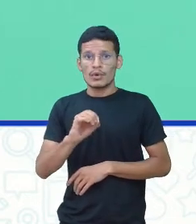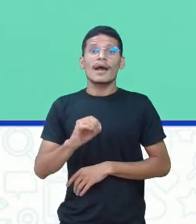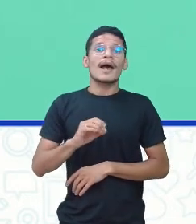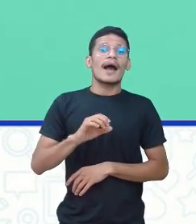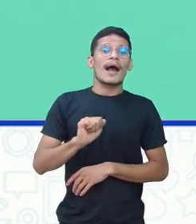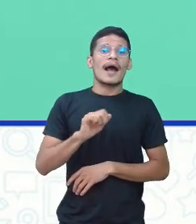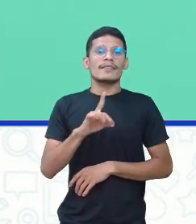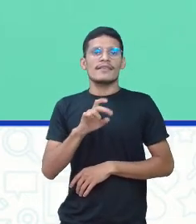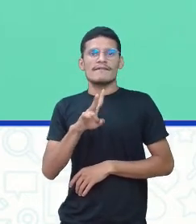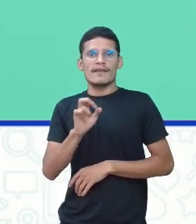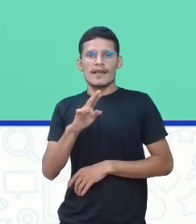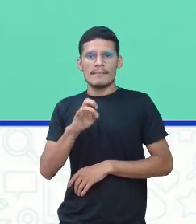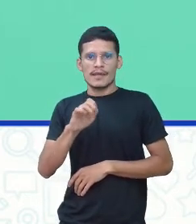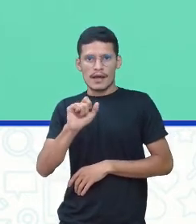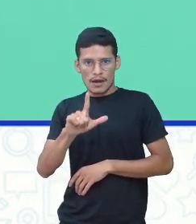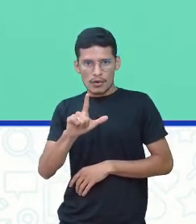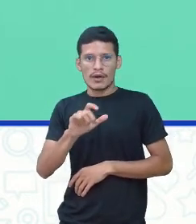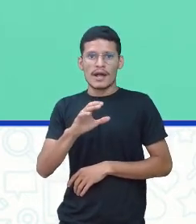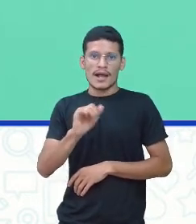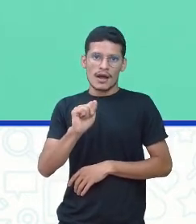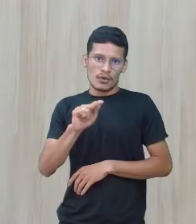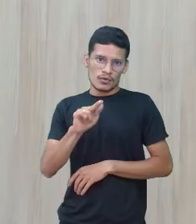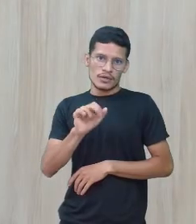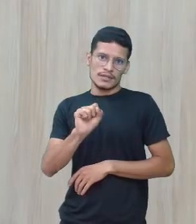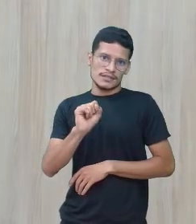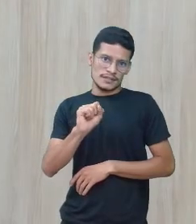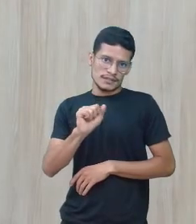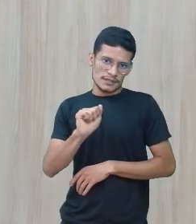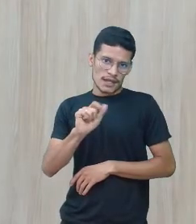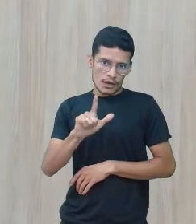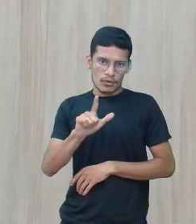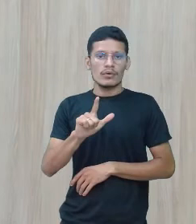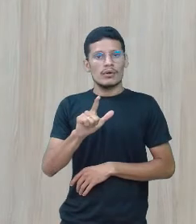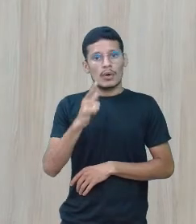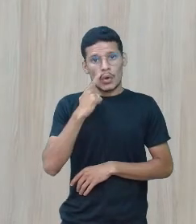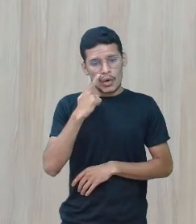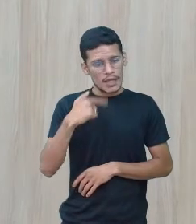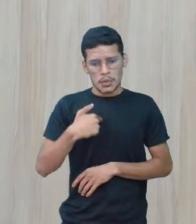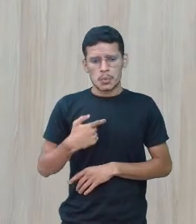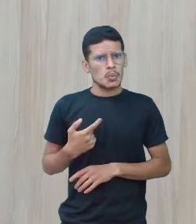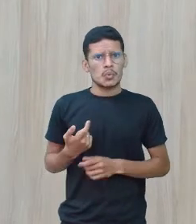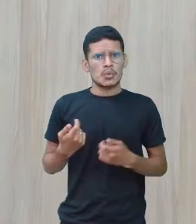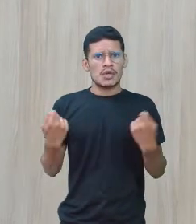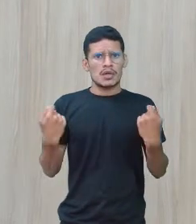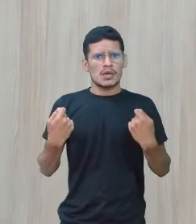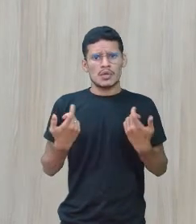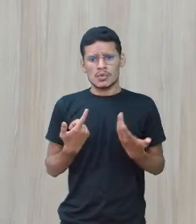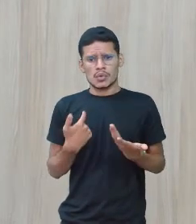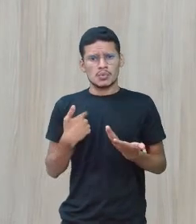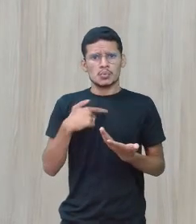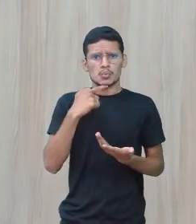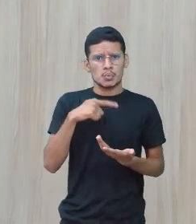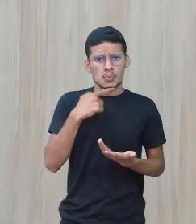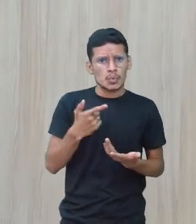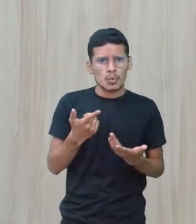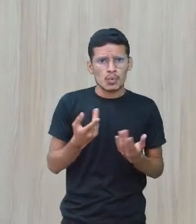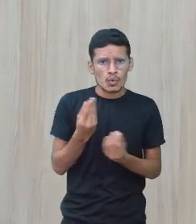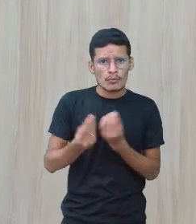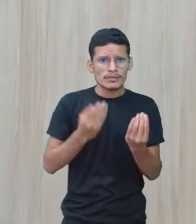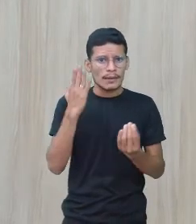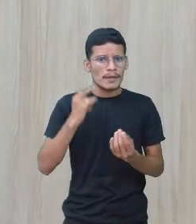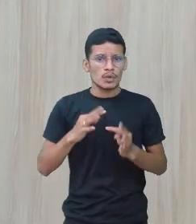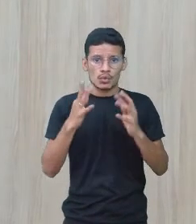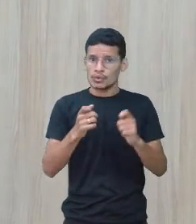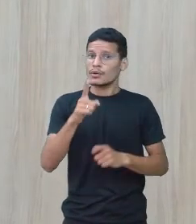causal. Aí vocês podem dizer, mas Camille, eu não tenho condição de saber tudo isso. Aí eu digo, por quê? A